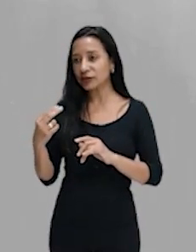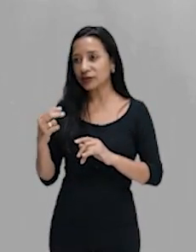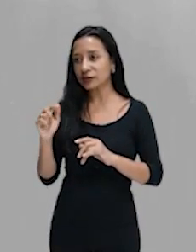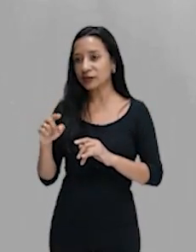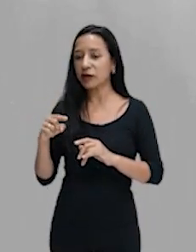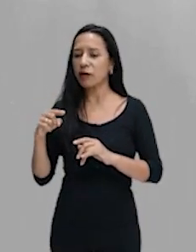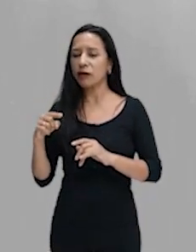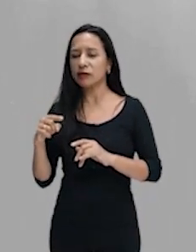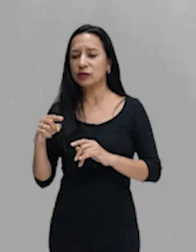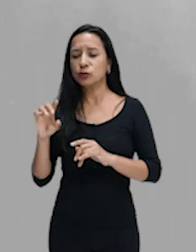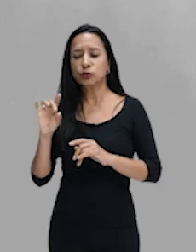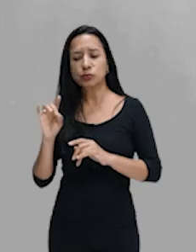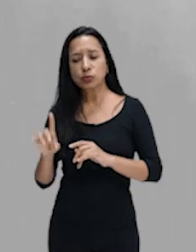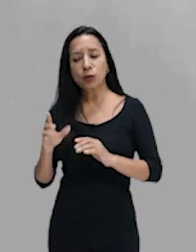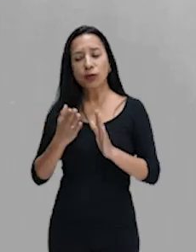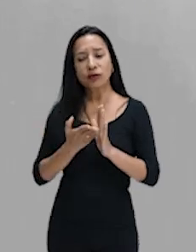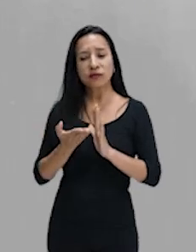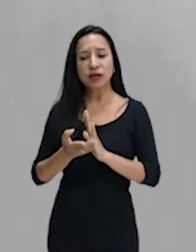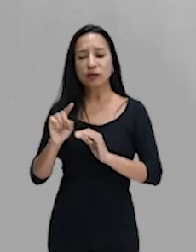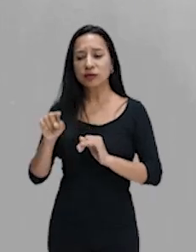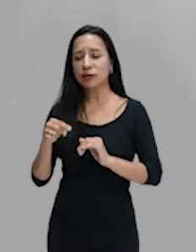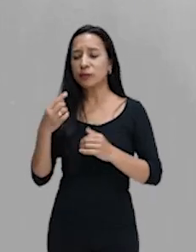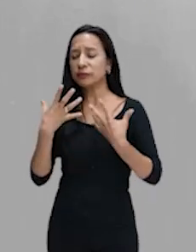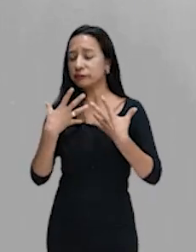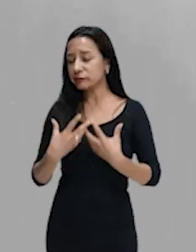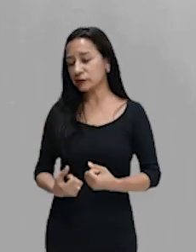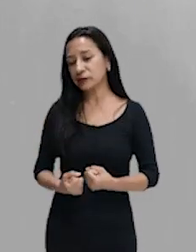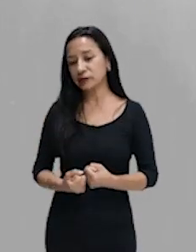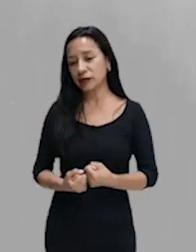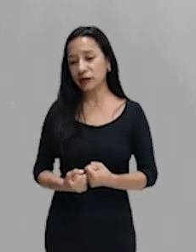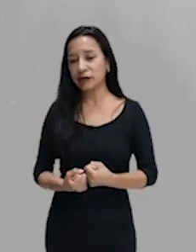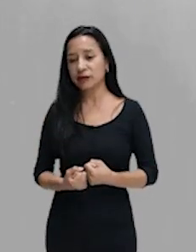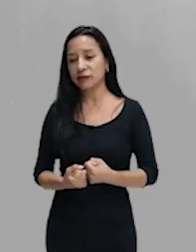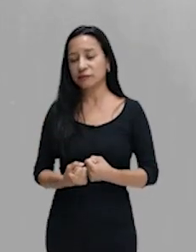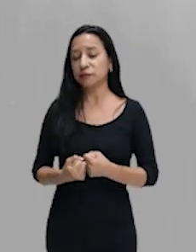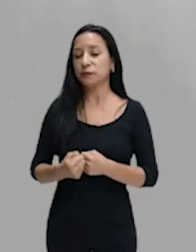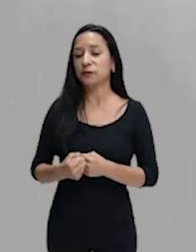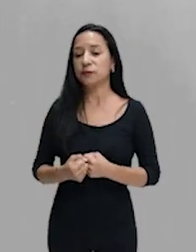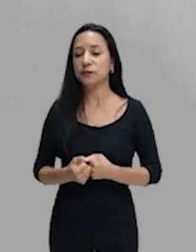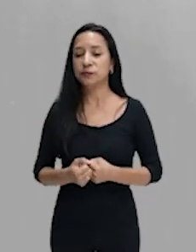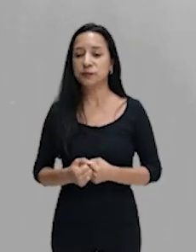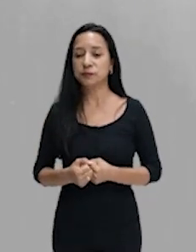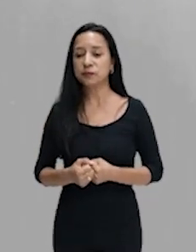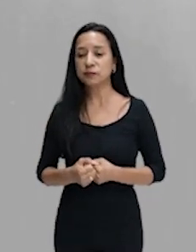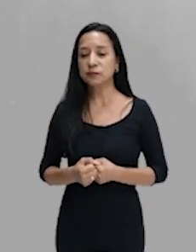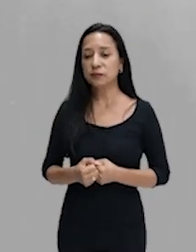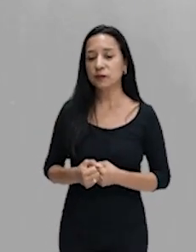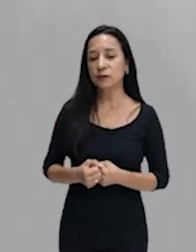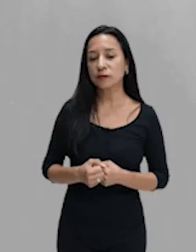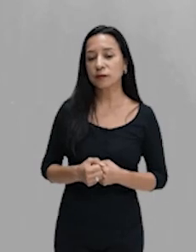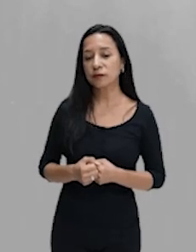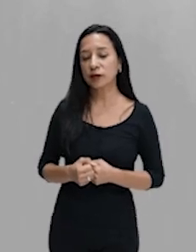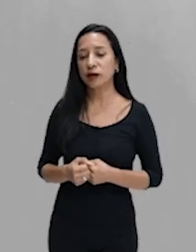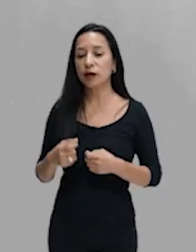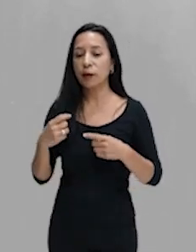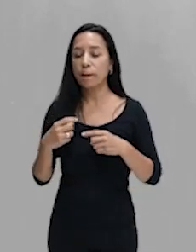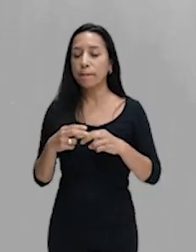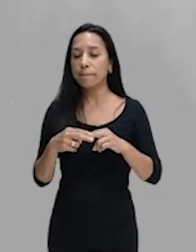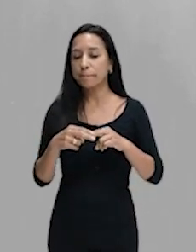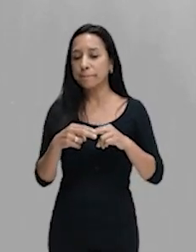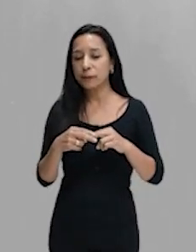sua própria irmã, Frida decidiu pedir o divórcio e focar-se nas suas obras. Contudo, Frida e